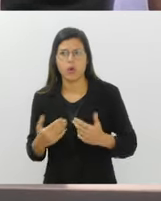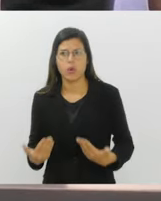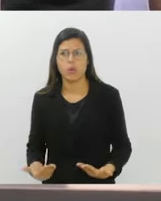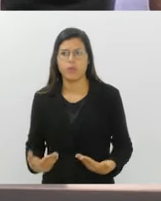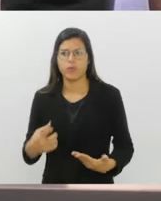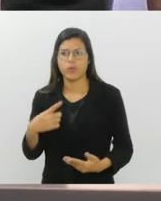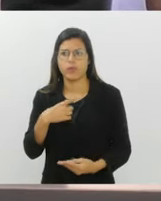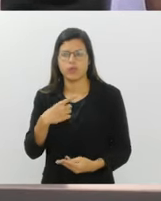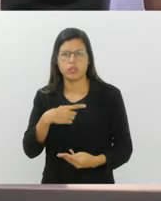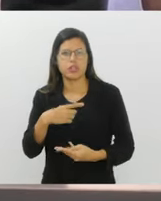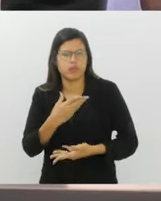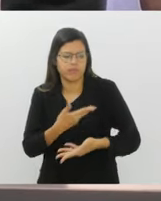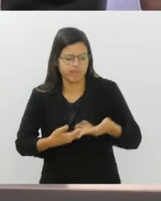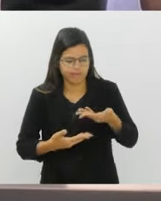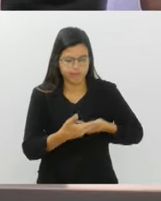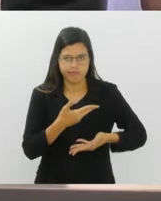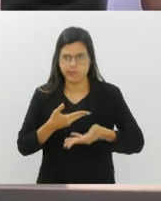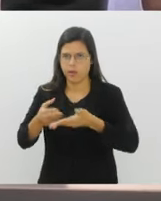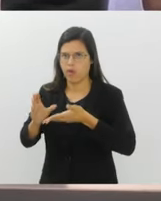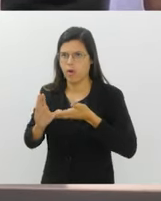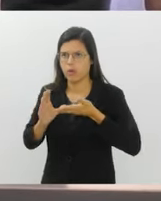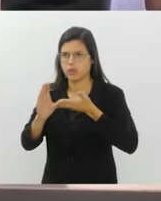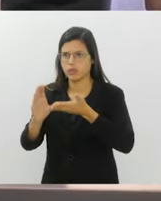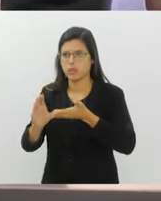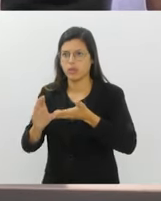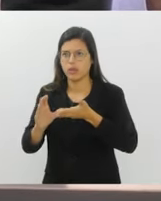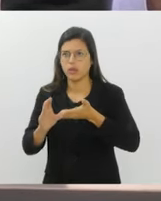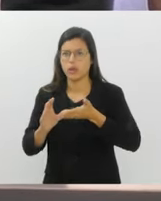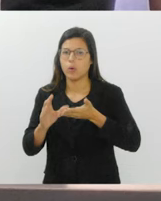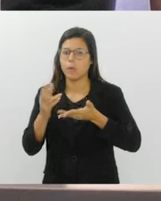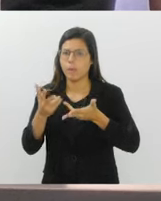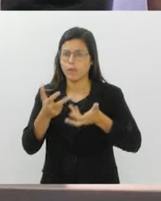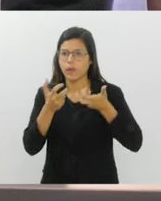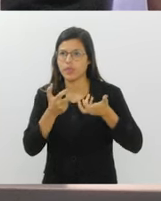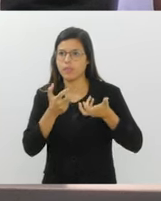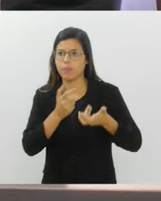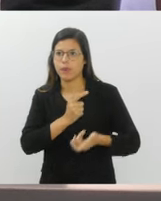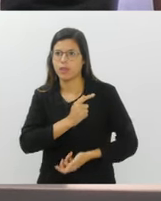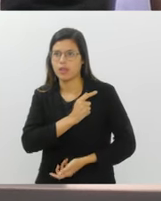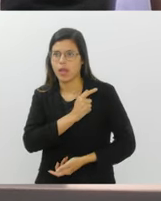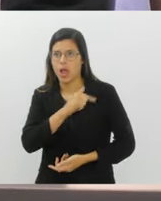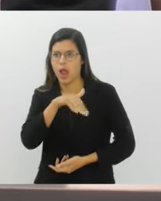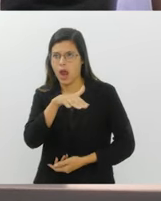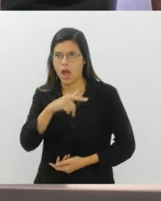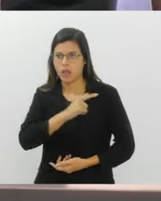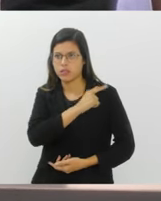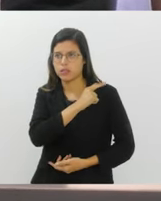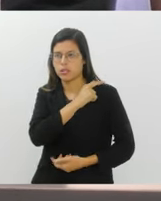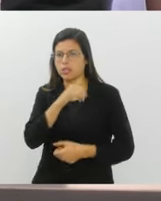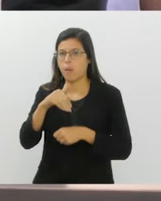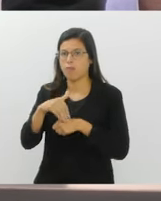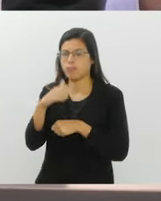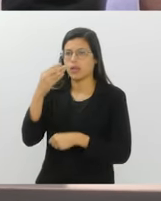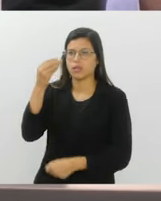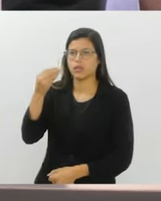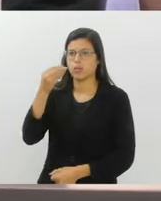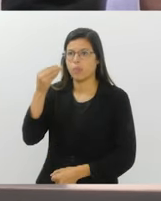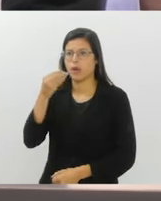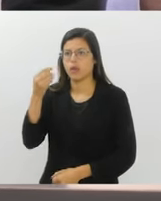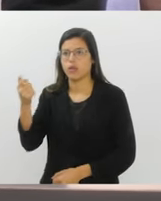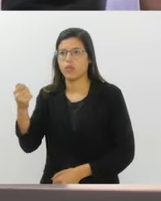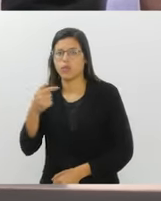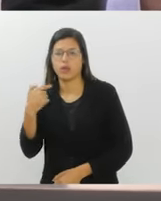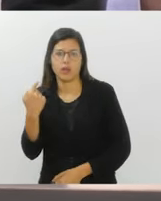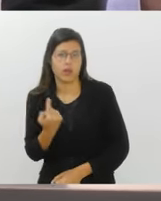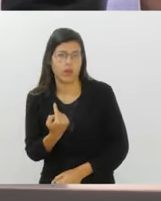afinidade com meus amigos conselheiros, vi que na capacidade de gestão eles até eram mais experientes do que eu. Eu, como sou